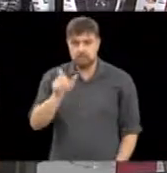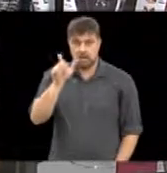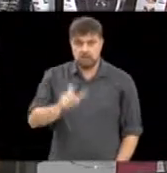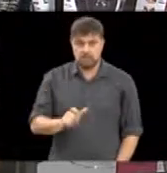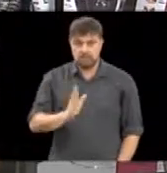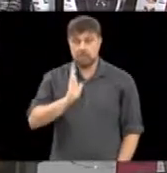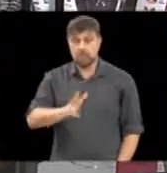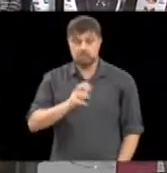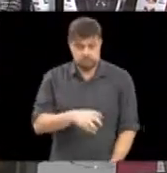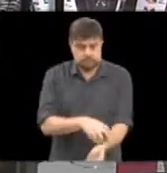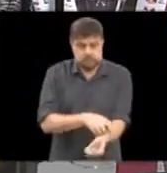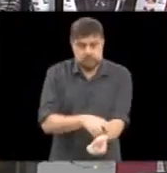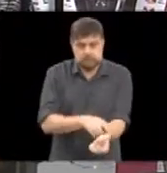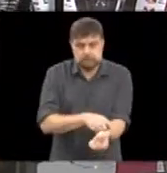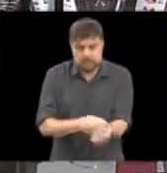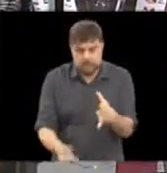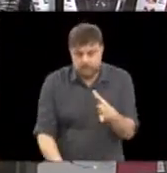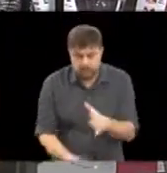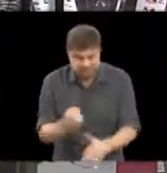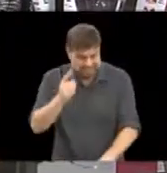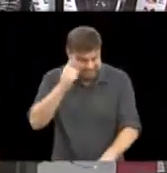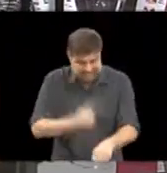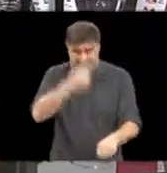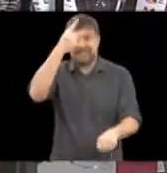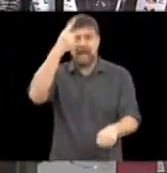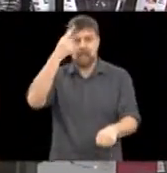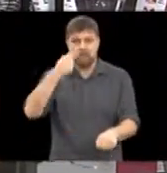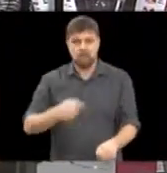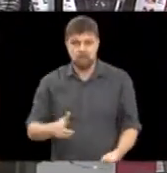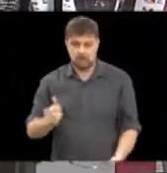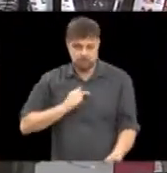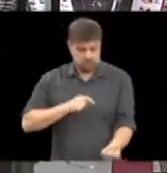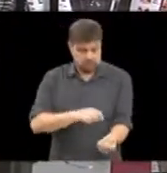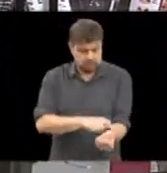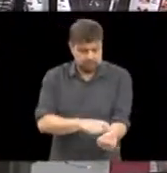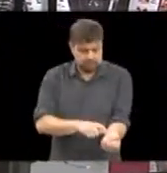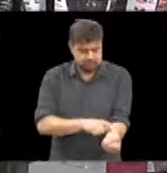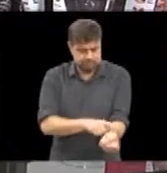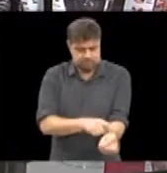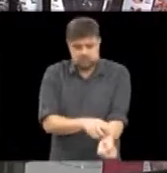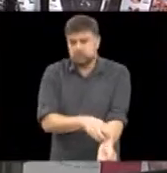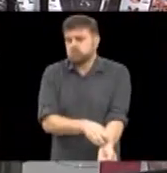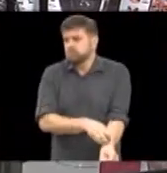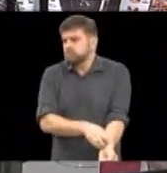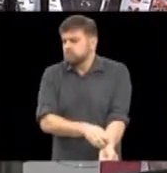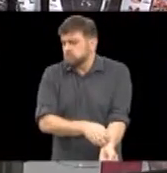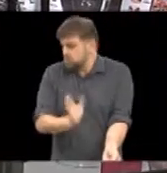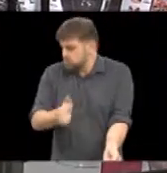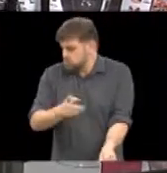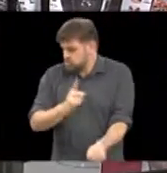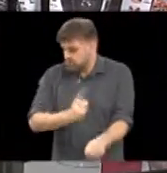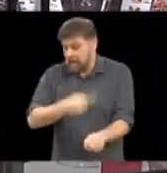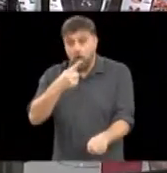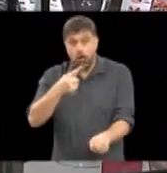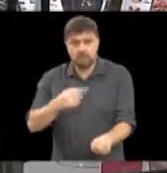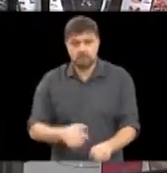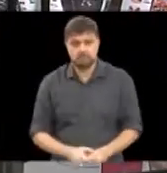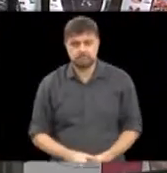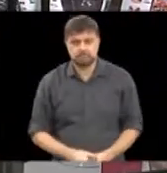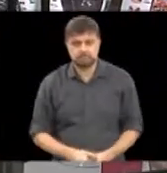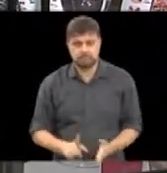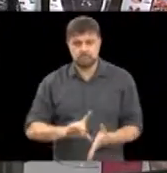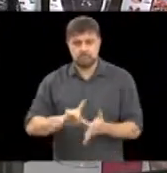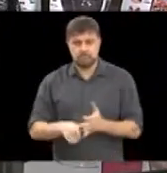com isso, se você já for alérgico, você já tem uma resposta imediata, mediada pela imunoglobulina E, que é a IgE,